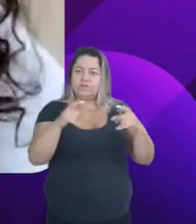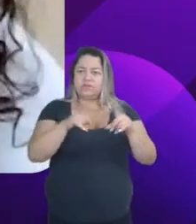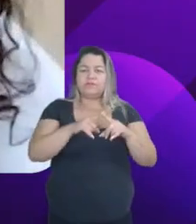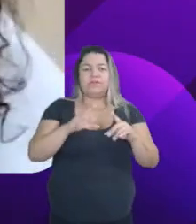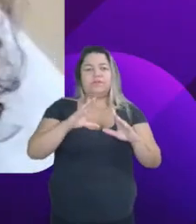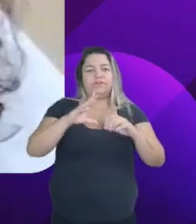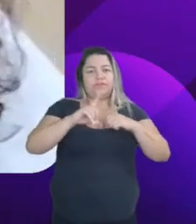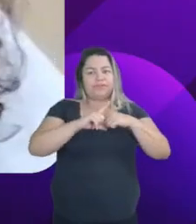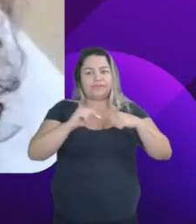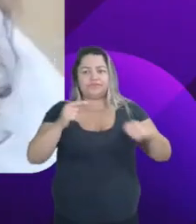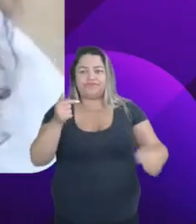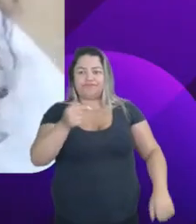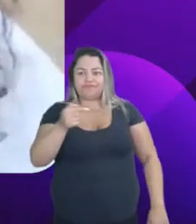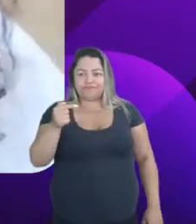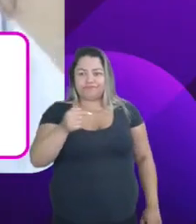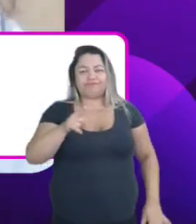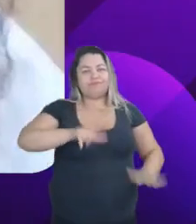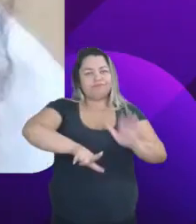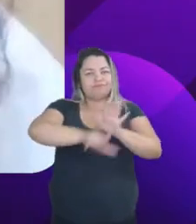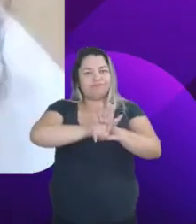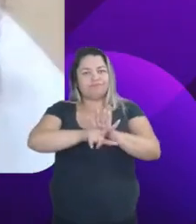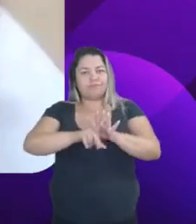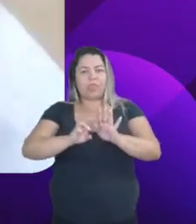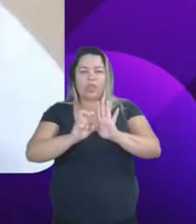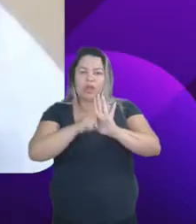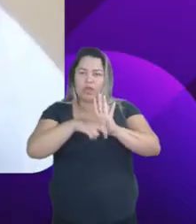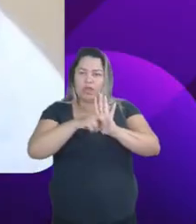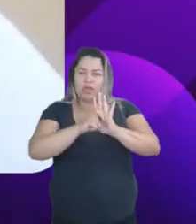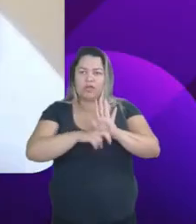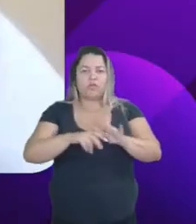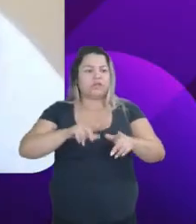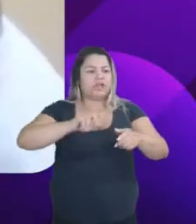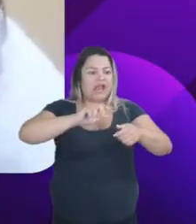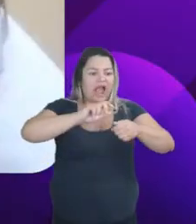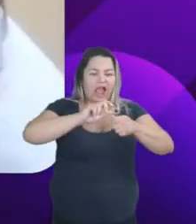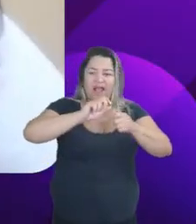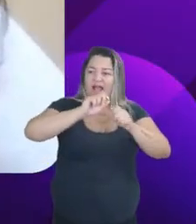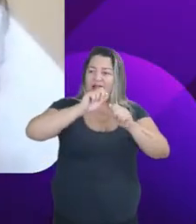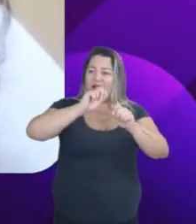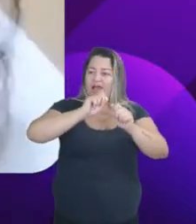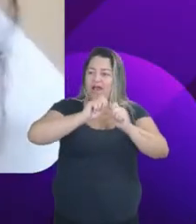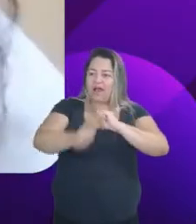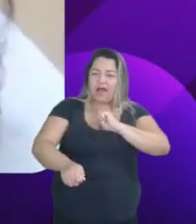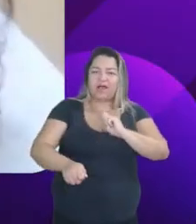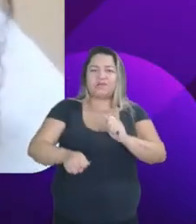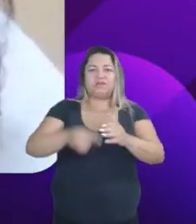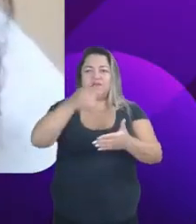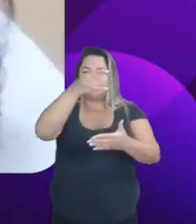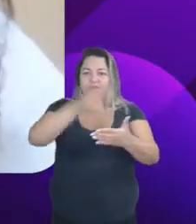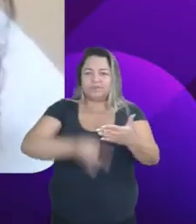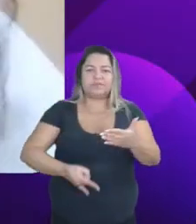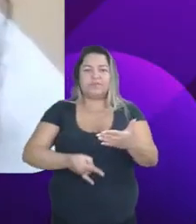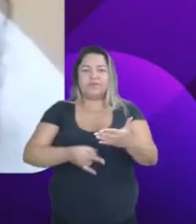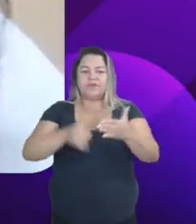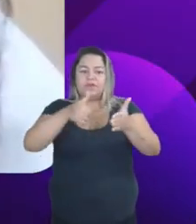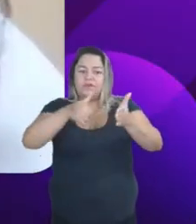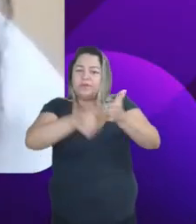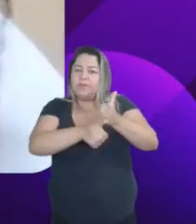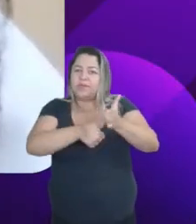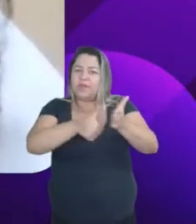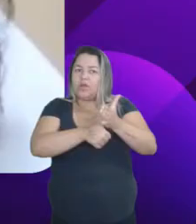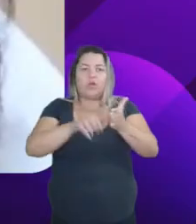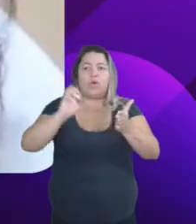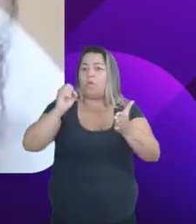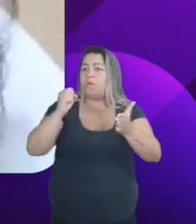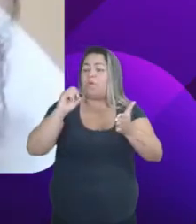artigo 7º, Lei Maria da Penha. Quando ele rasga meus documentos de posse de terra, pega minha carteira de identidade ou passaporte